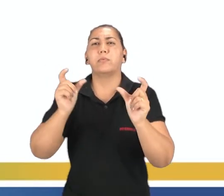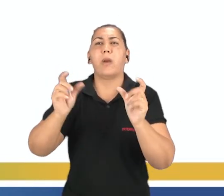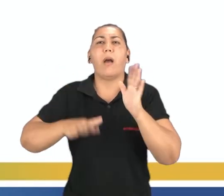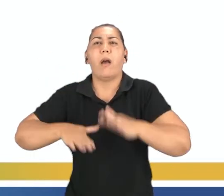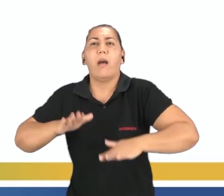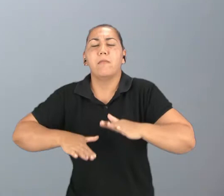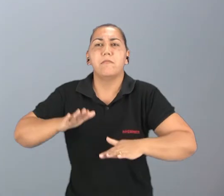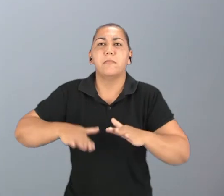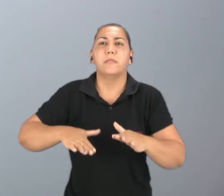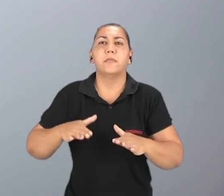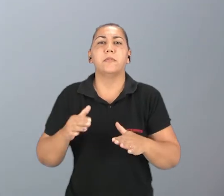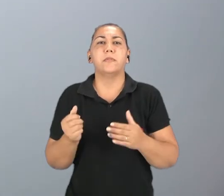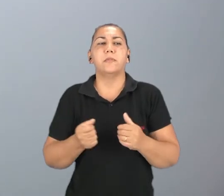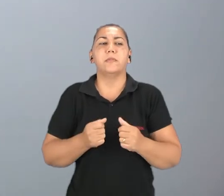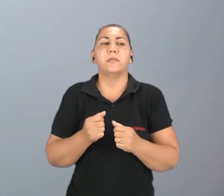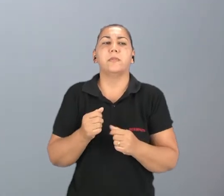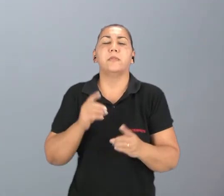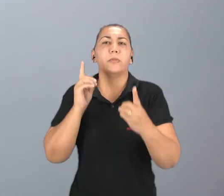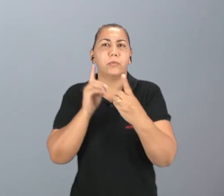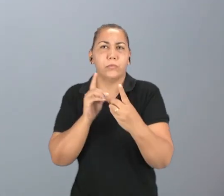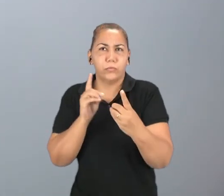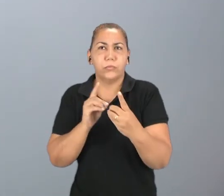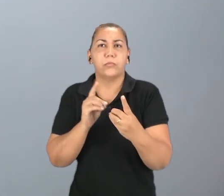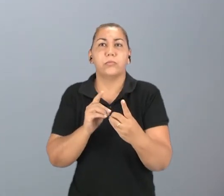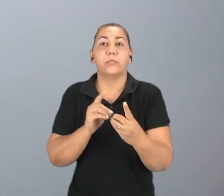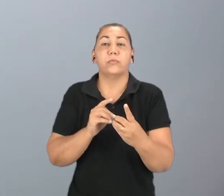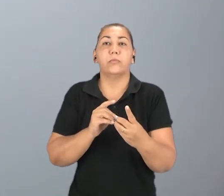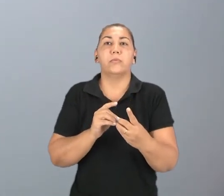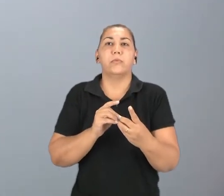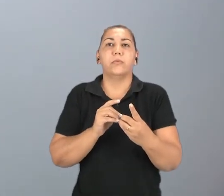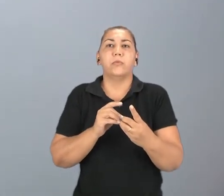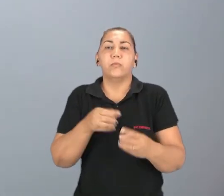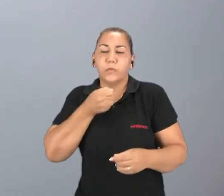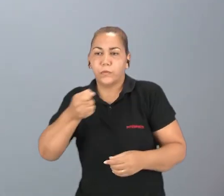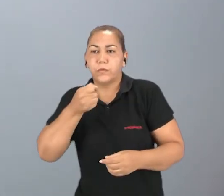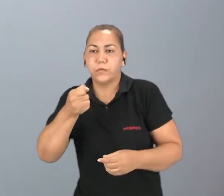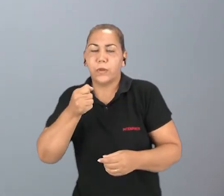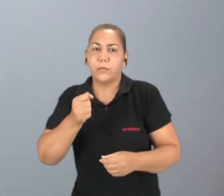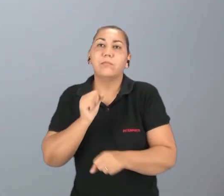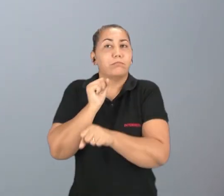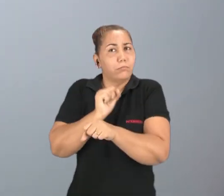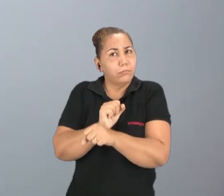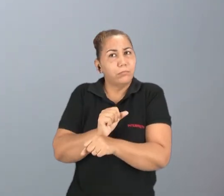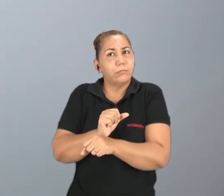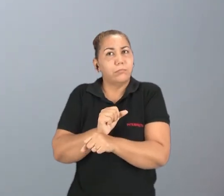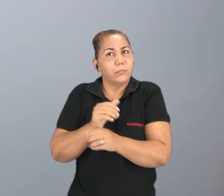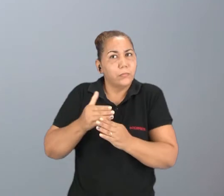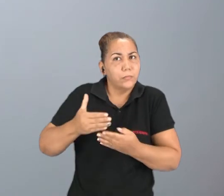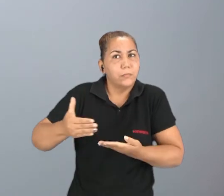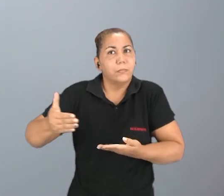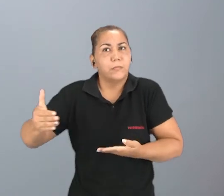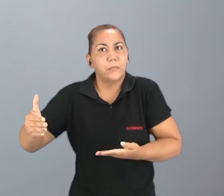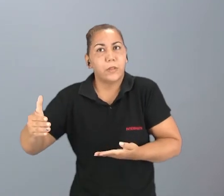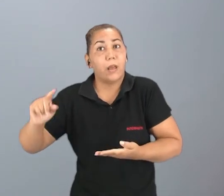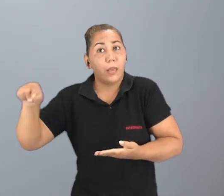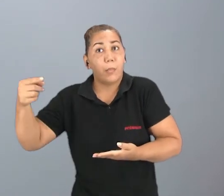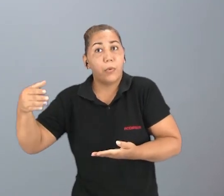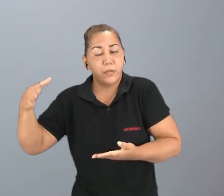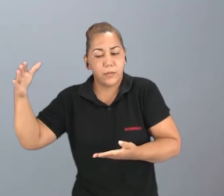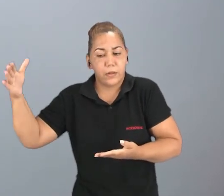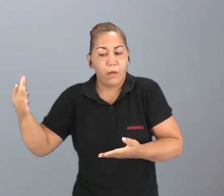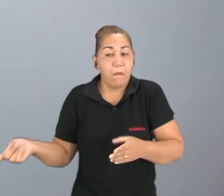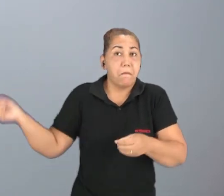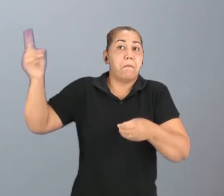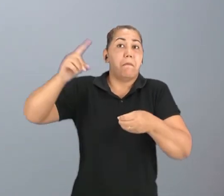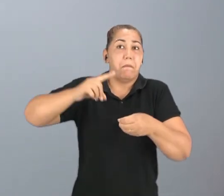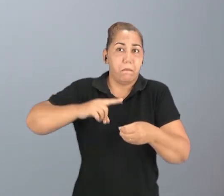vezes faz uma pausa, o entrevistado faz uma pausa maior, então é hora de você ali retomar tudo e ver o que fica e o que